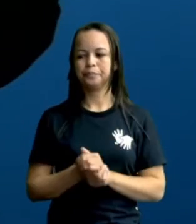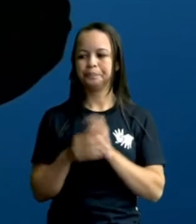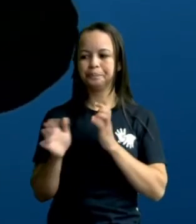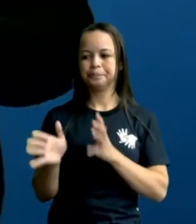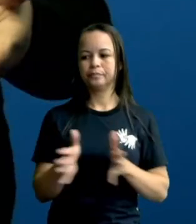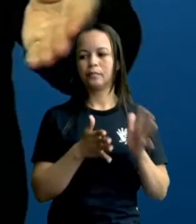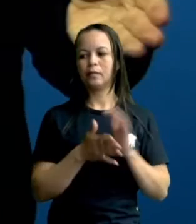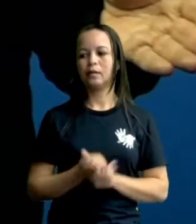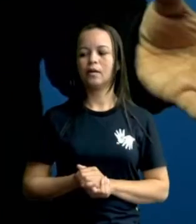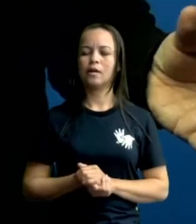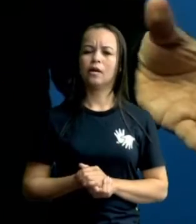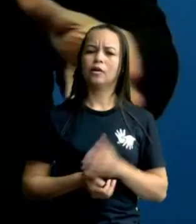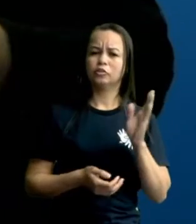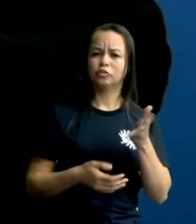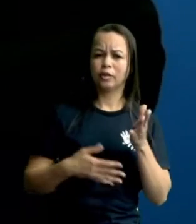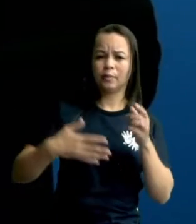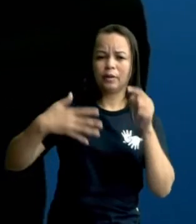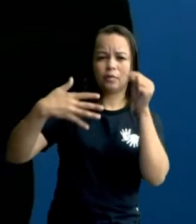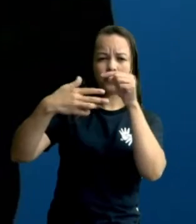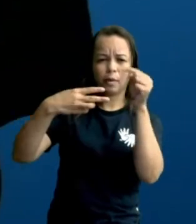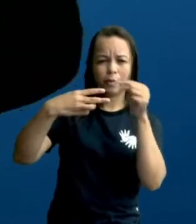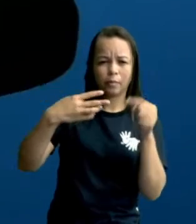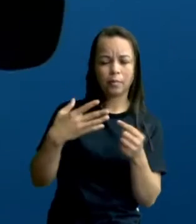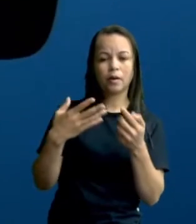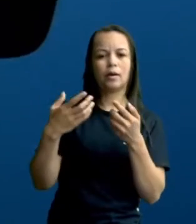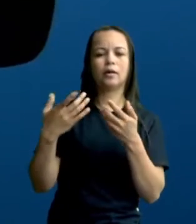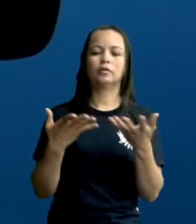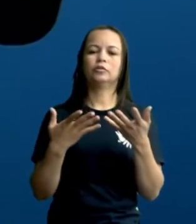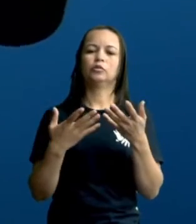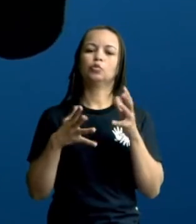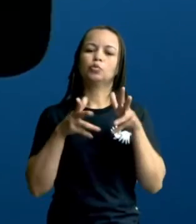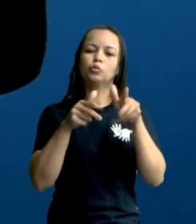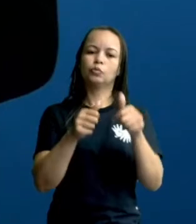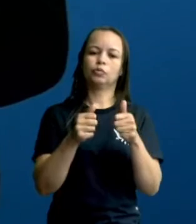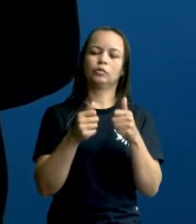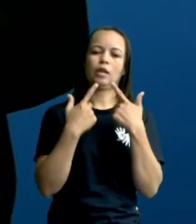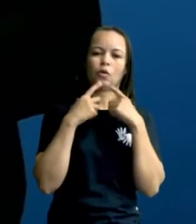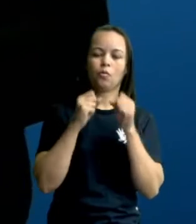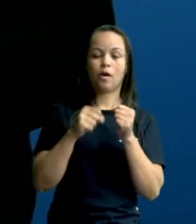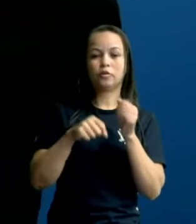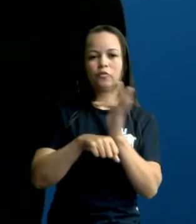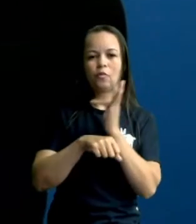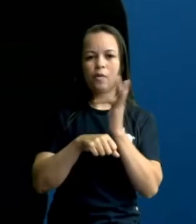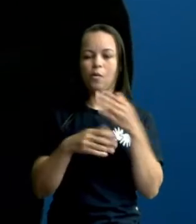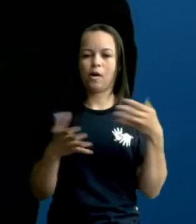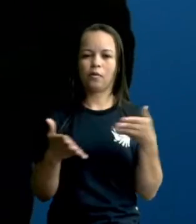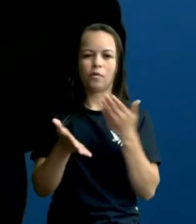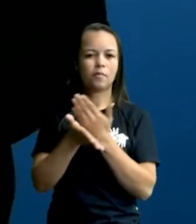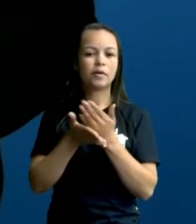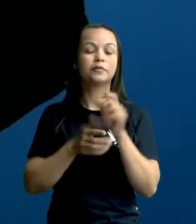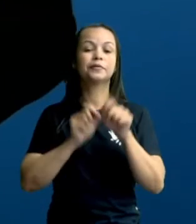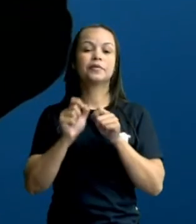Continuamos, já que aprendemos tudo sobre a linguagem formal, agora vamos para a nossa linguagem informal, tá